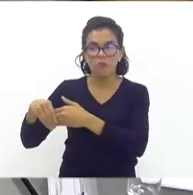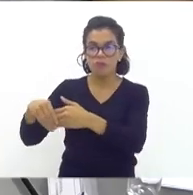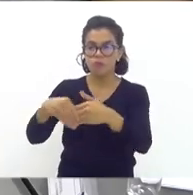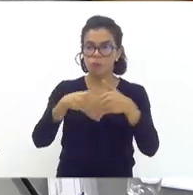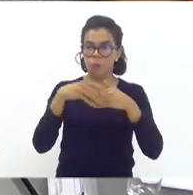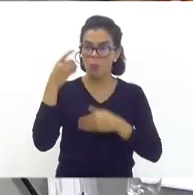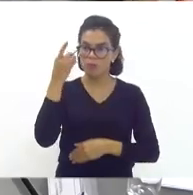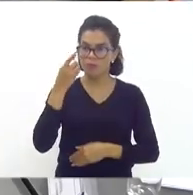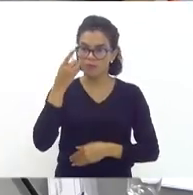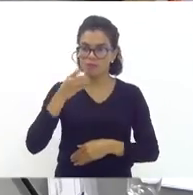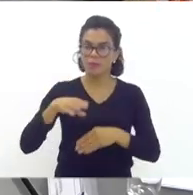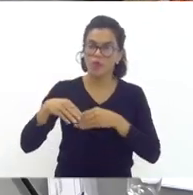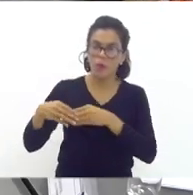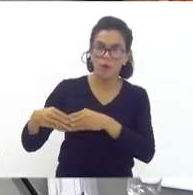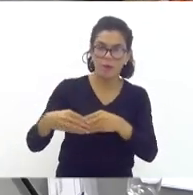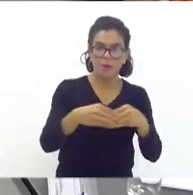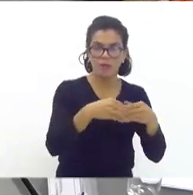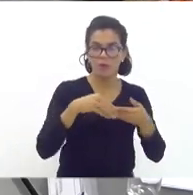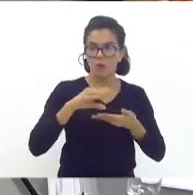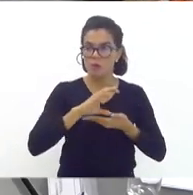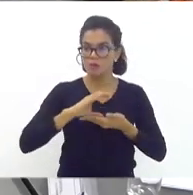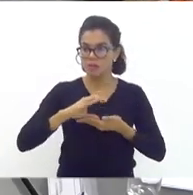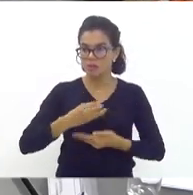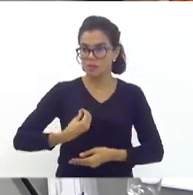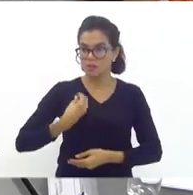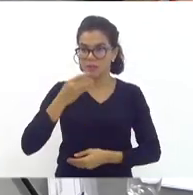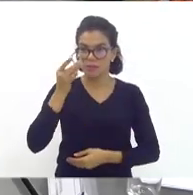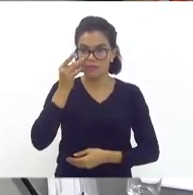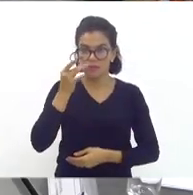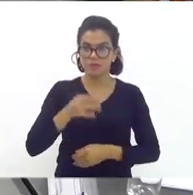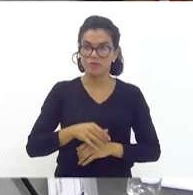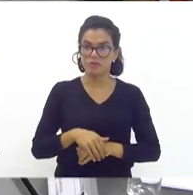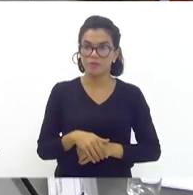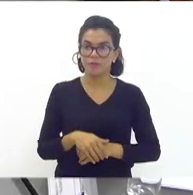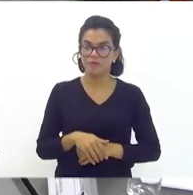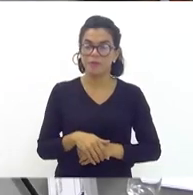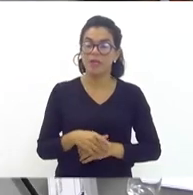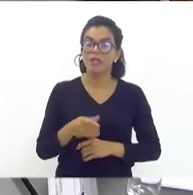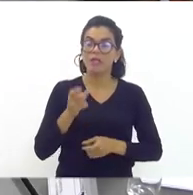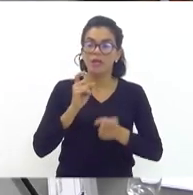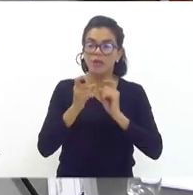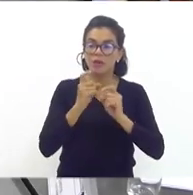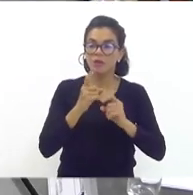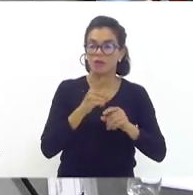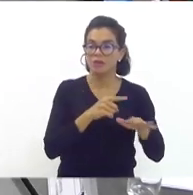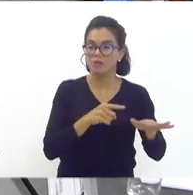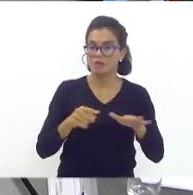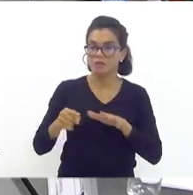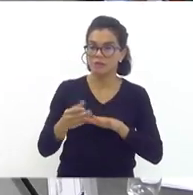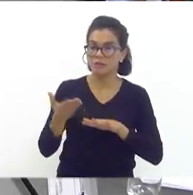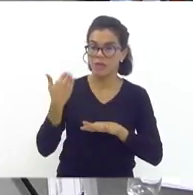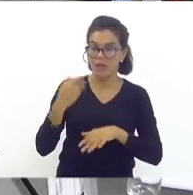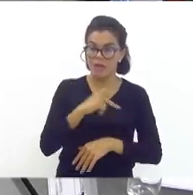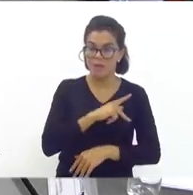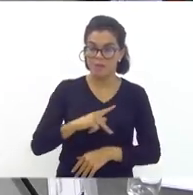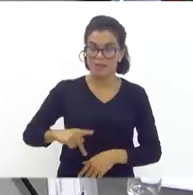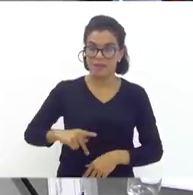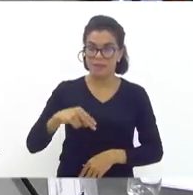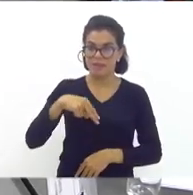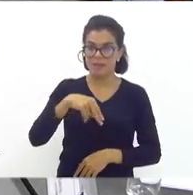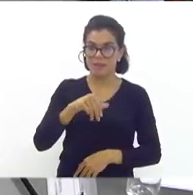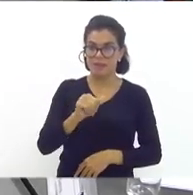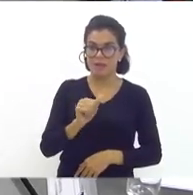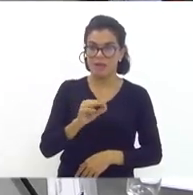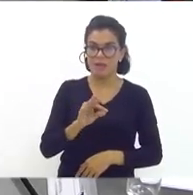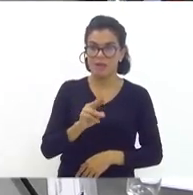parlamentares os conselheiros que aqui estão presentes na última sessão a presidente da Nature fiz uma